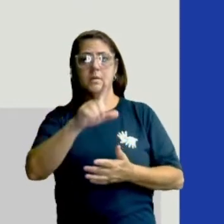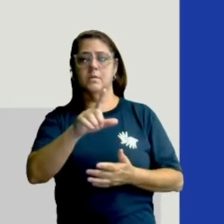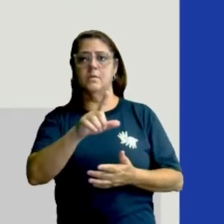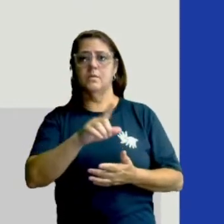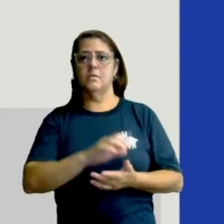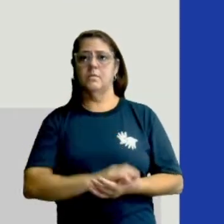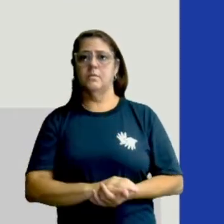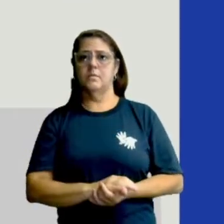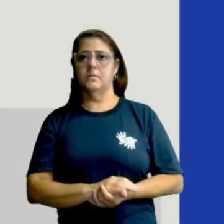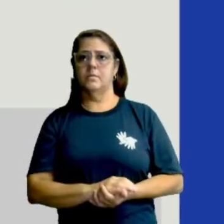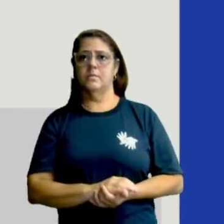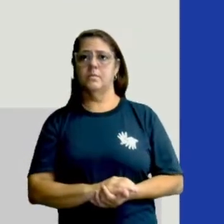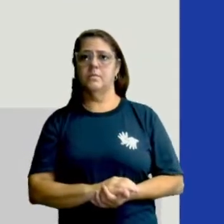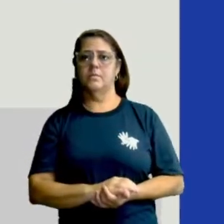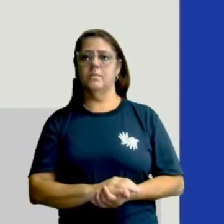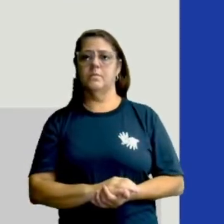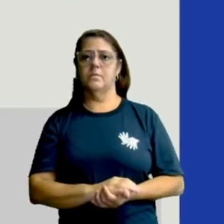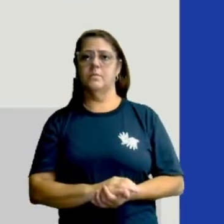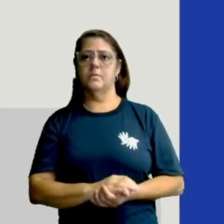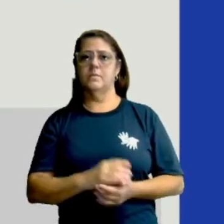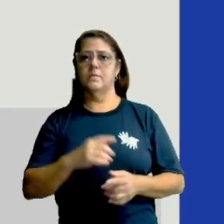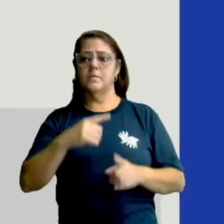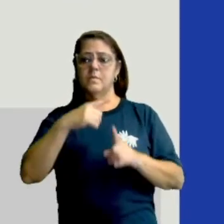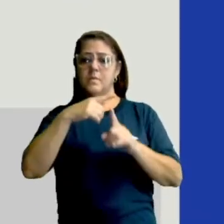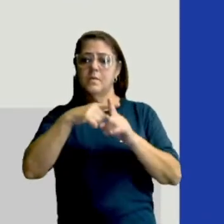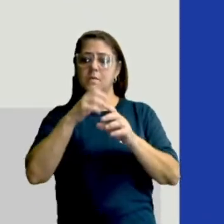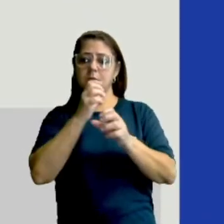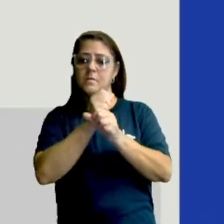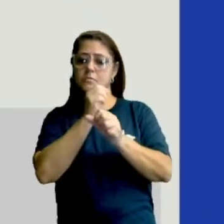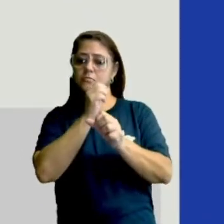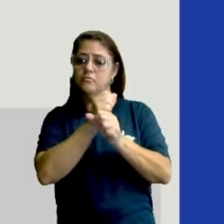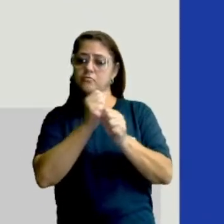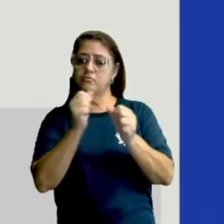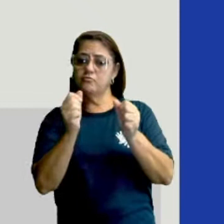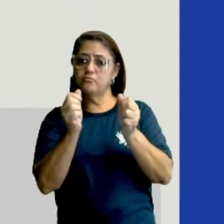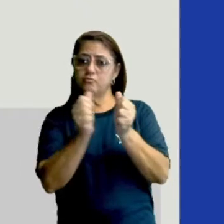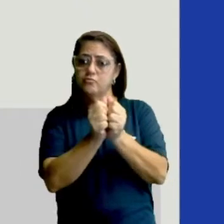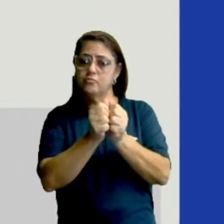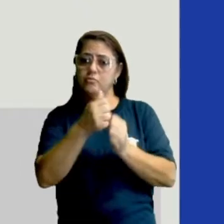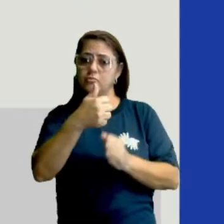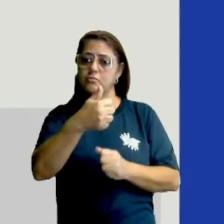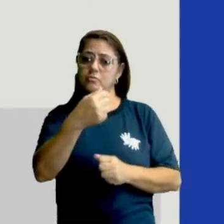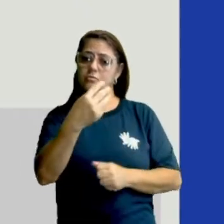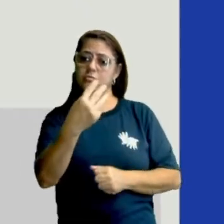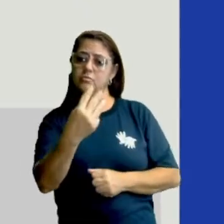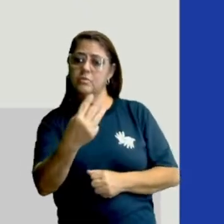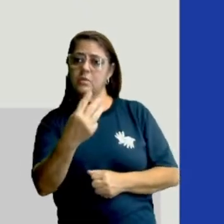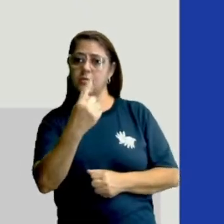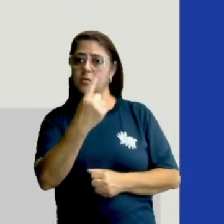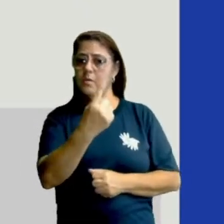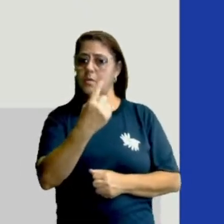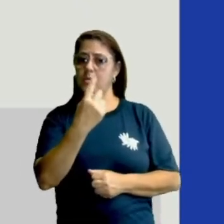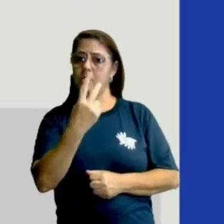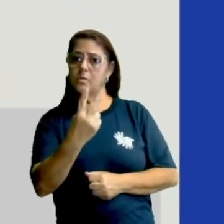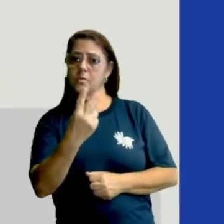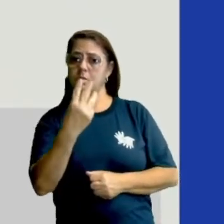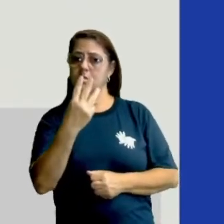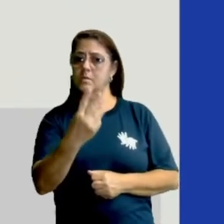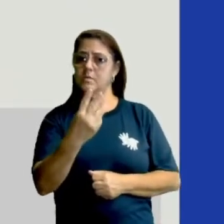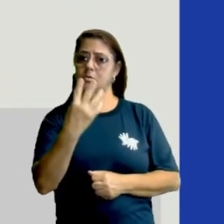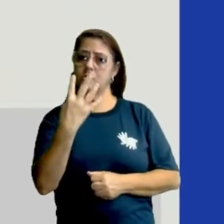certo? Dá um total de 13 brigadeiros. 1, 2,